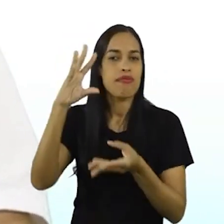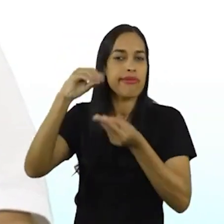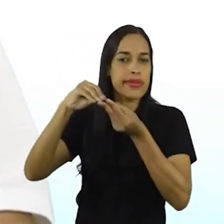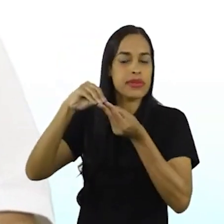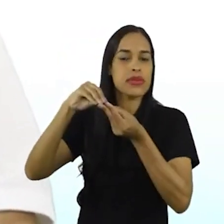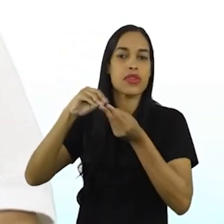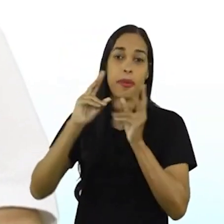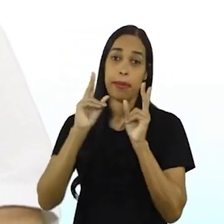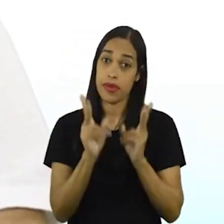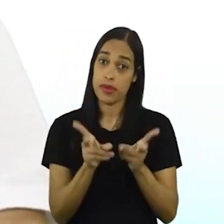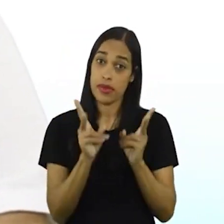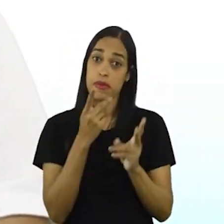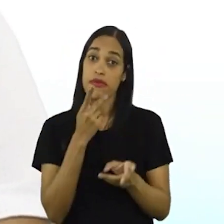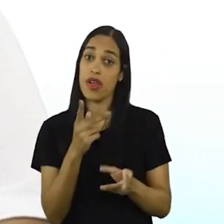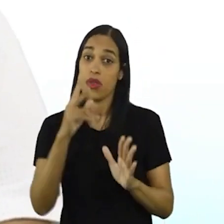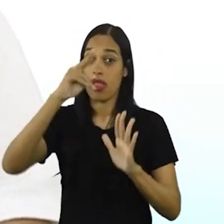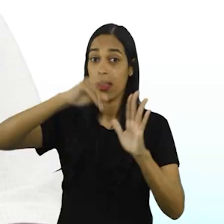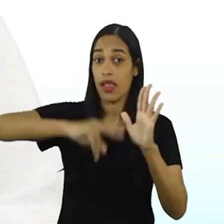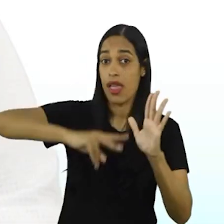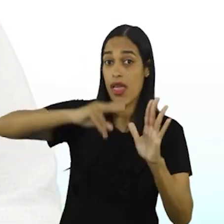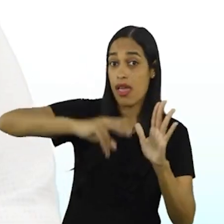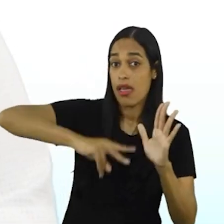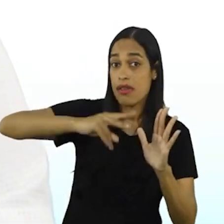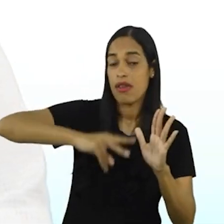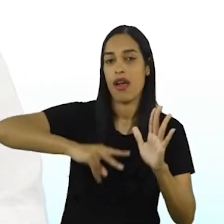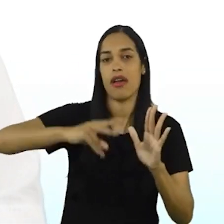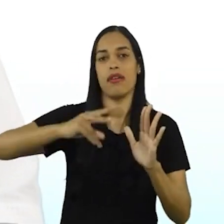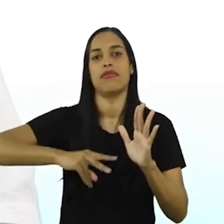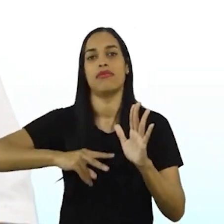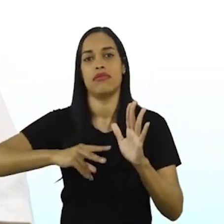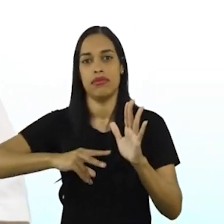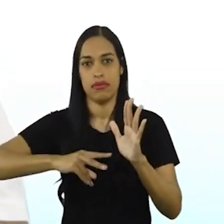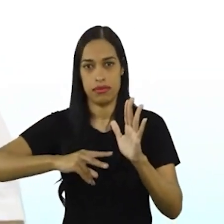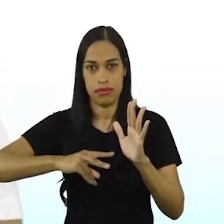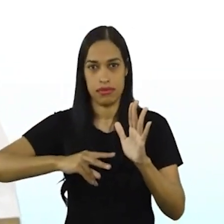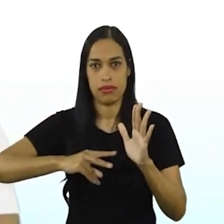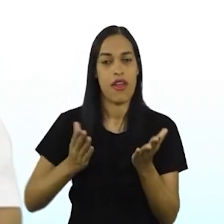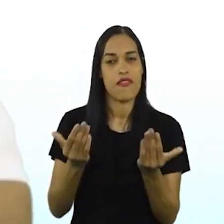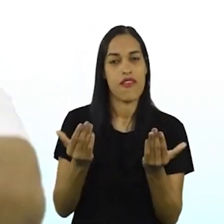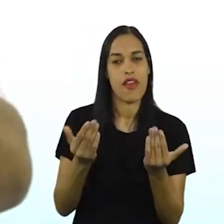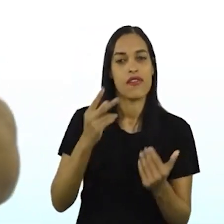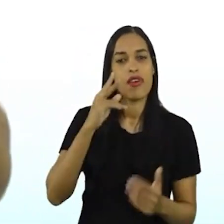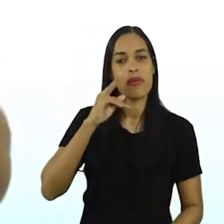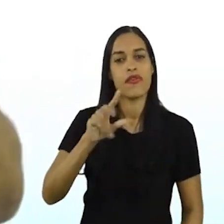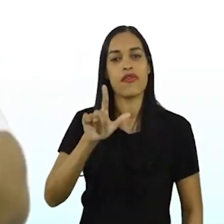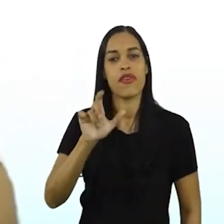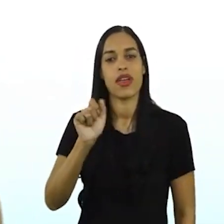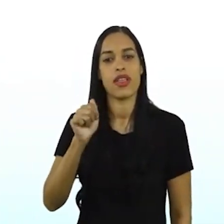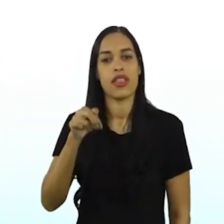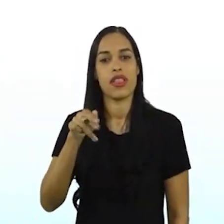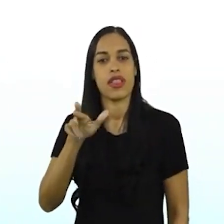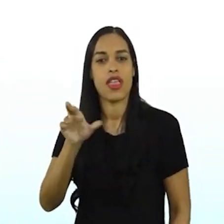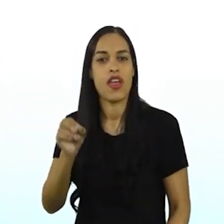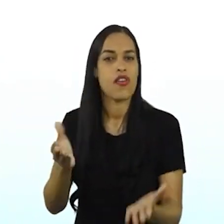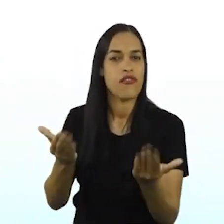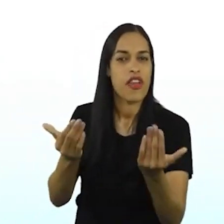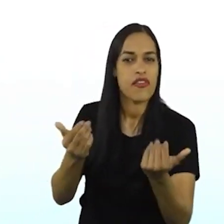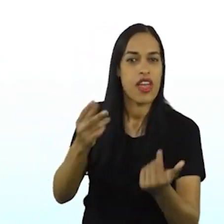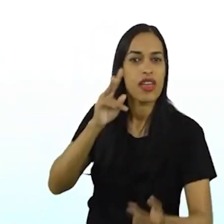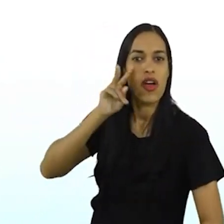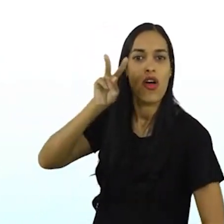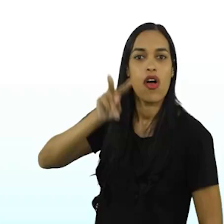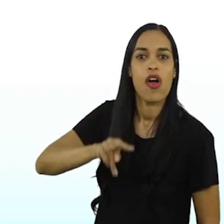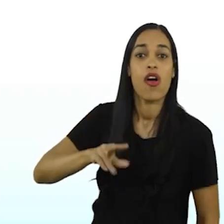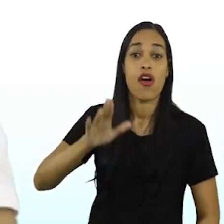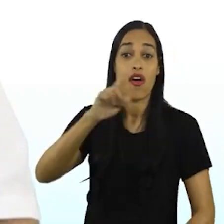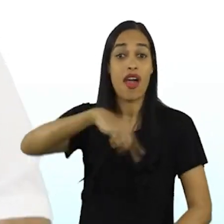até é um texto curto, mas eu sempre digo, ó, leia o comando. Vem comigo, Leandro, vem